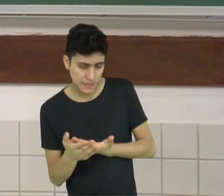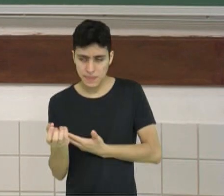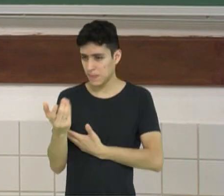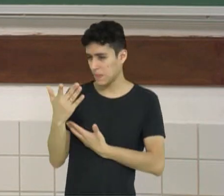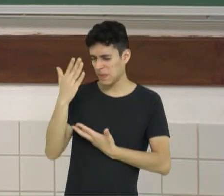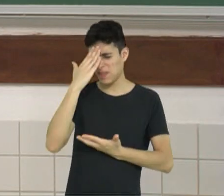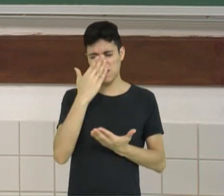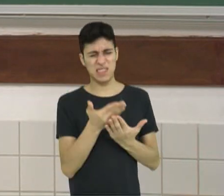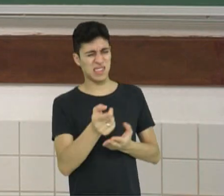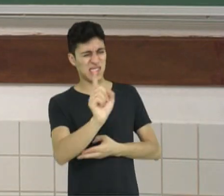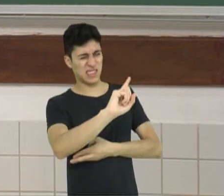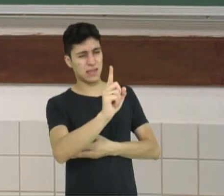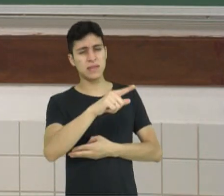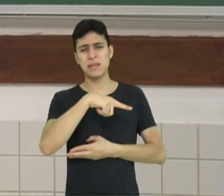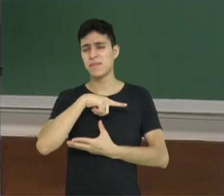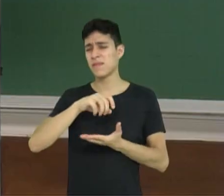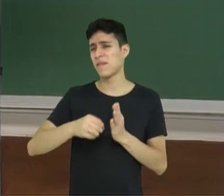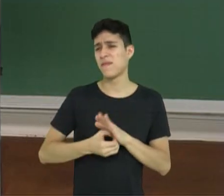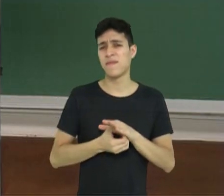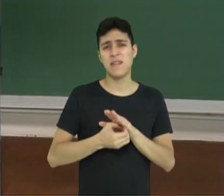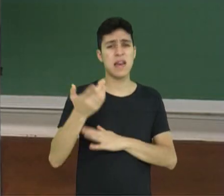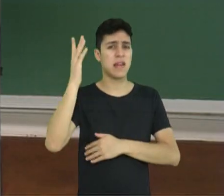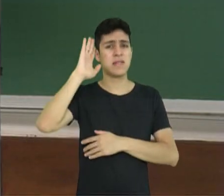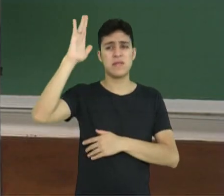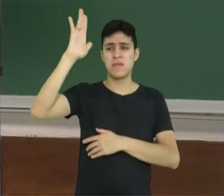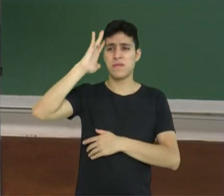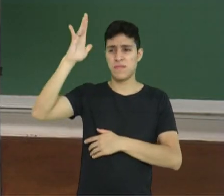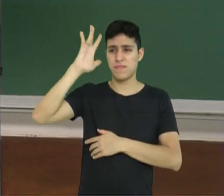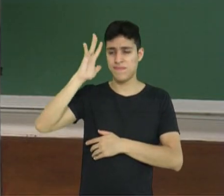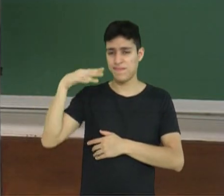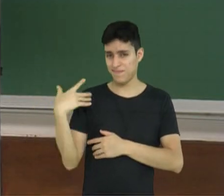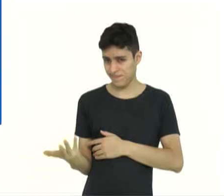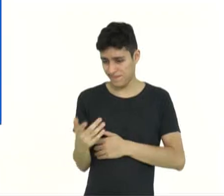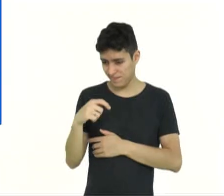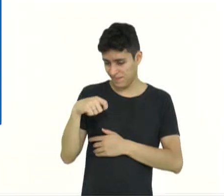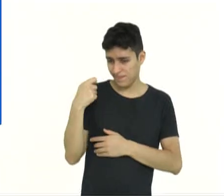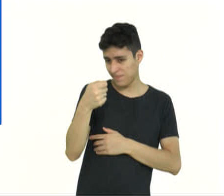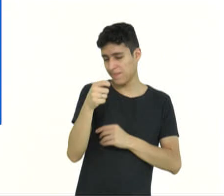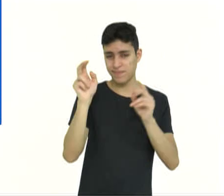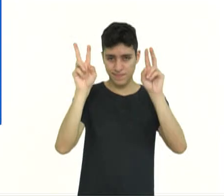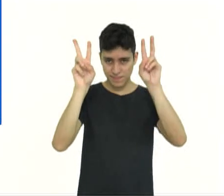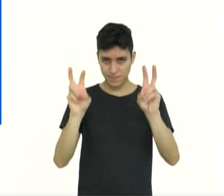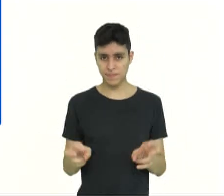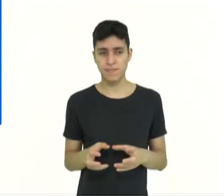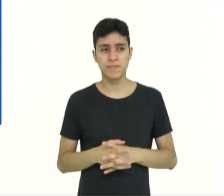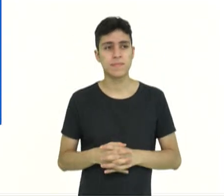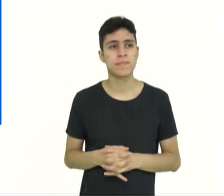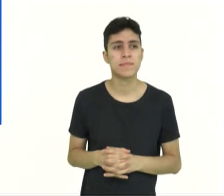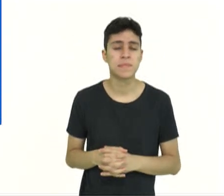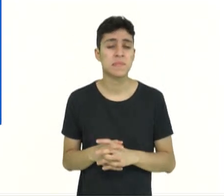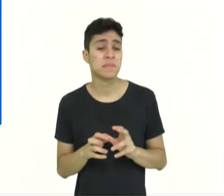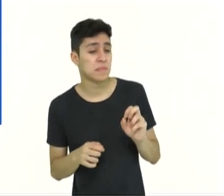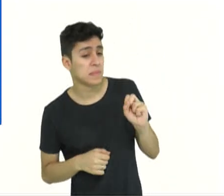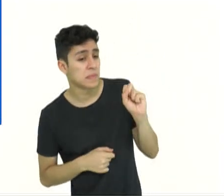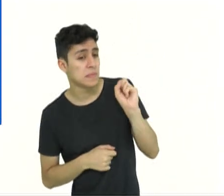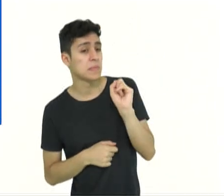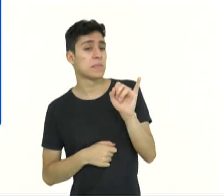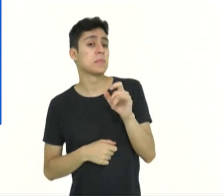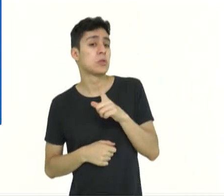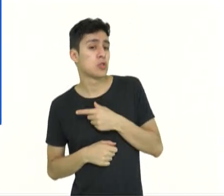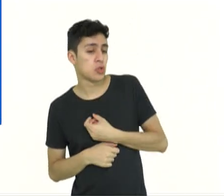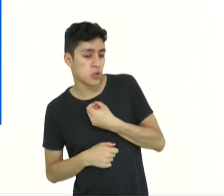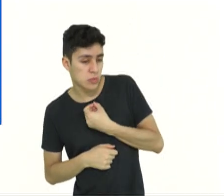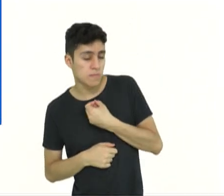Temos várias teorias aí, né, vários teóricos tratando sobre esse assunto, né? Se ele existe ou não, o fato é que o planeta